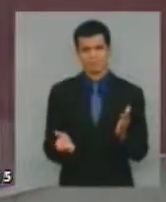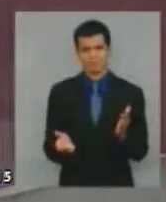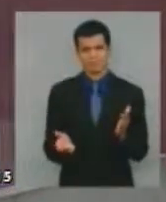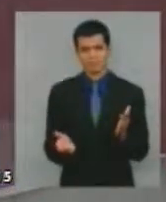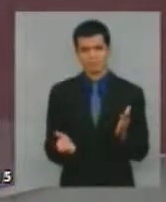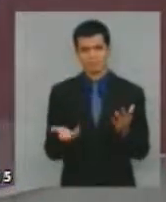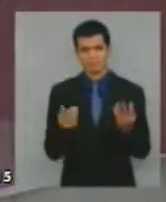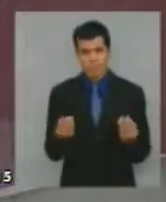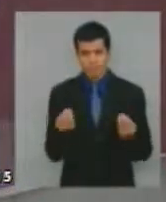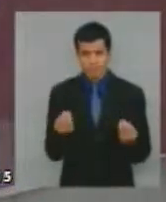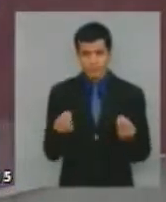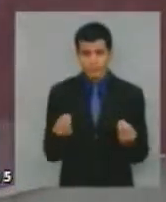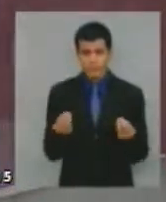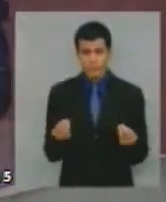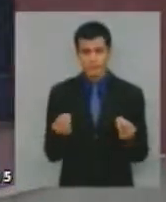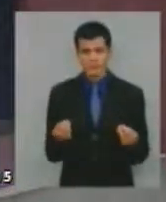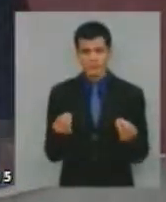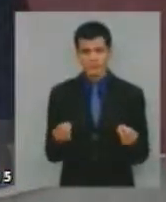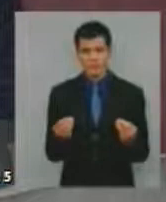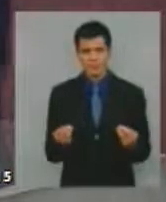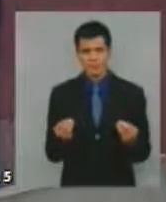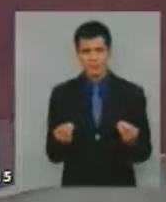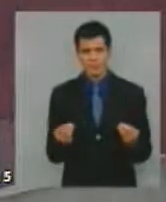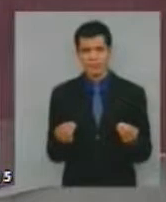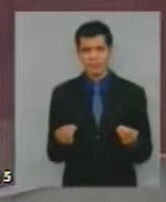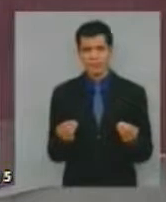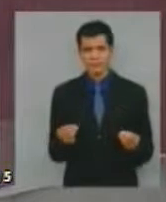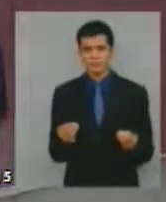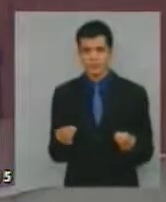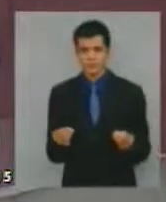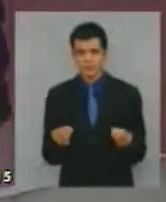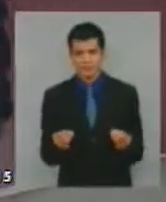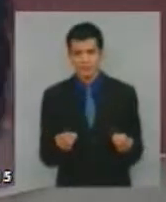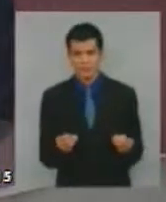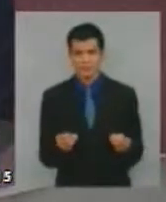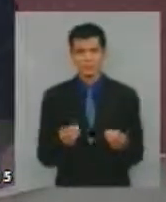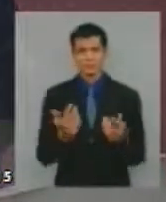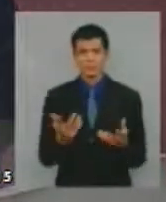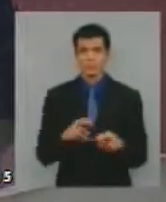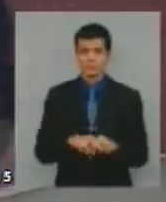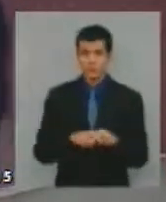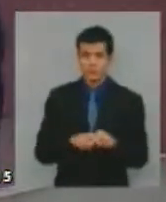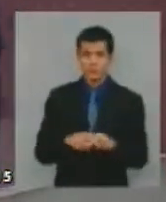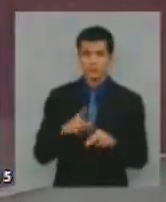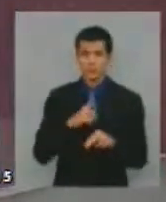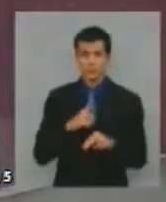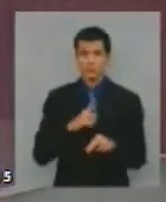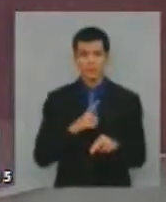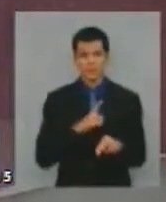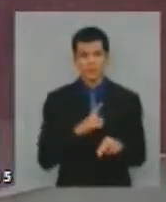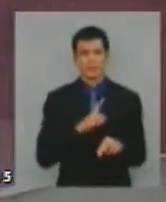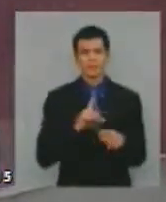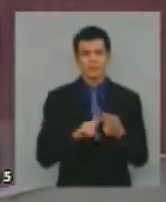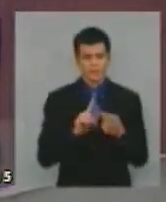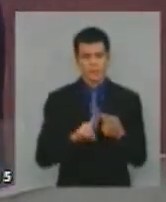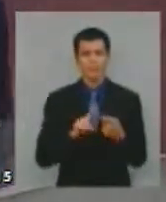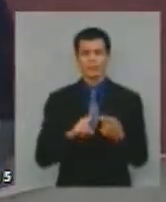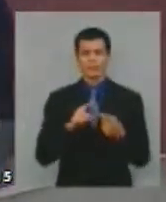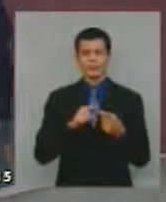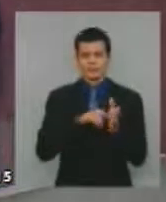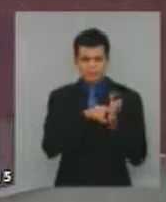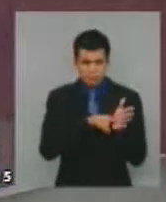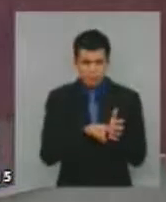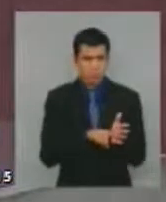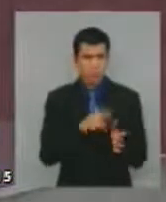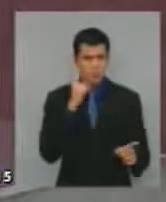capital. É necessário investigar as causas. E aí eu vou me deter um pouquinho sobre essas causas. Eu tenho uns dados aqui também de Maracanaú, né, que